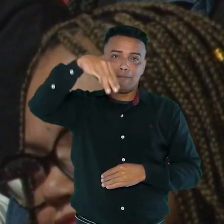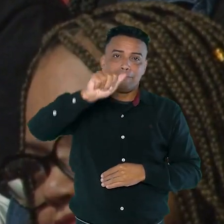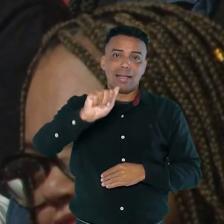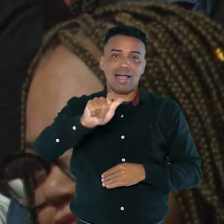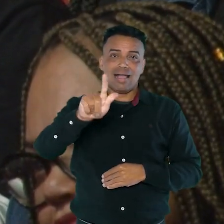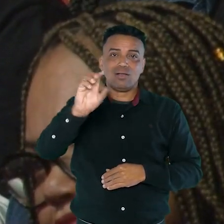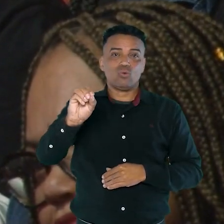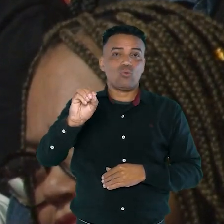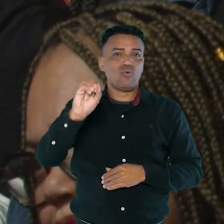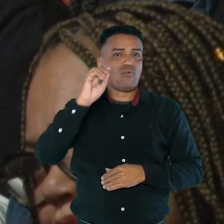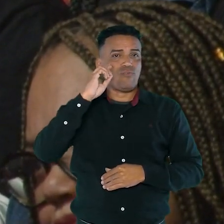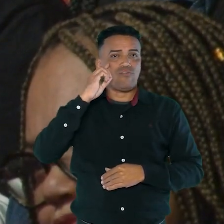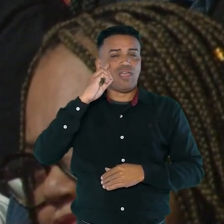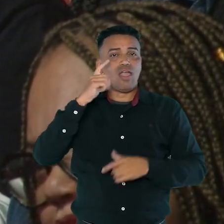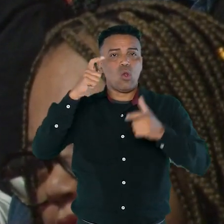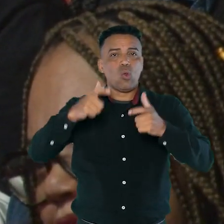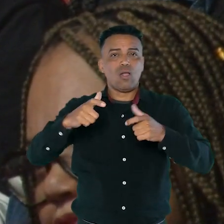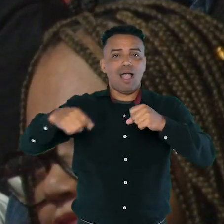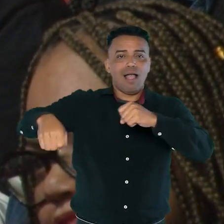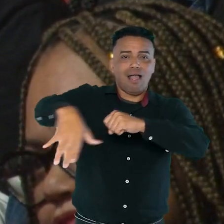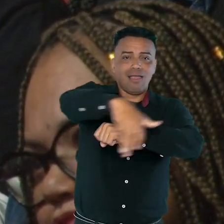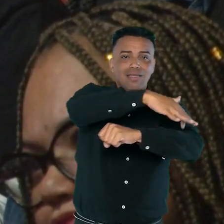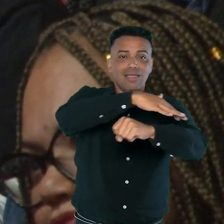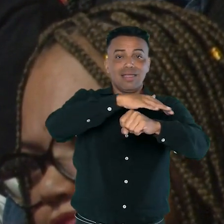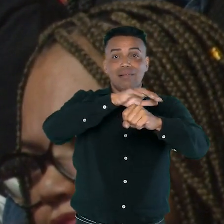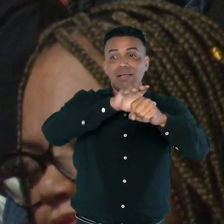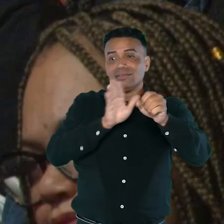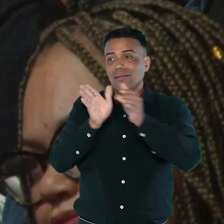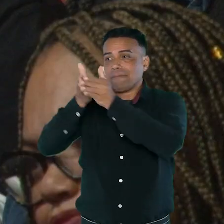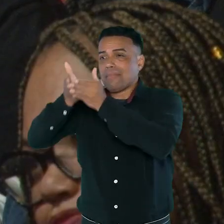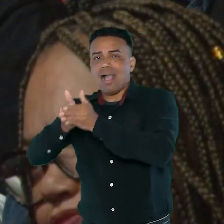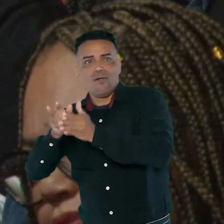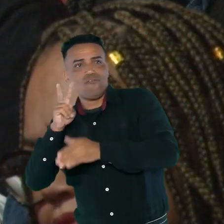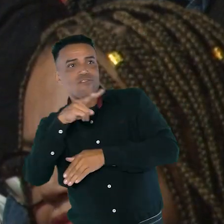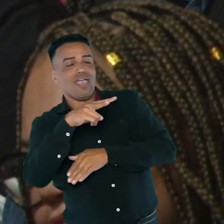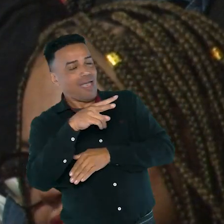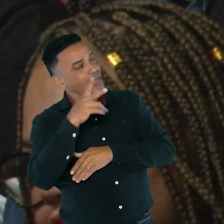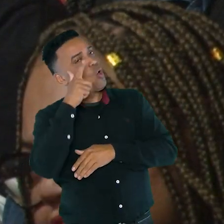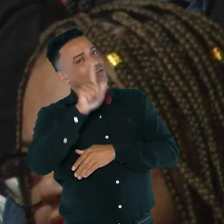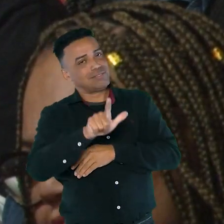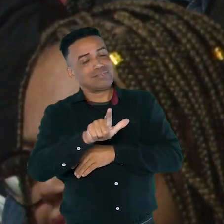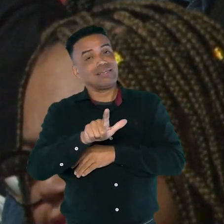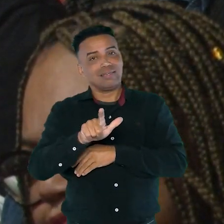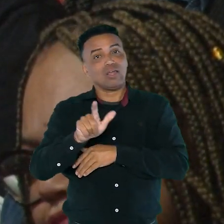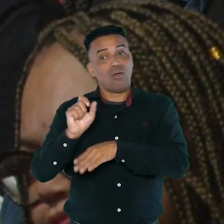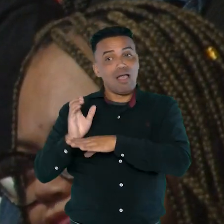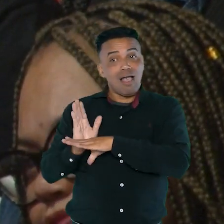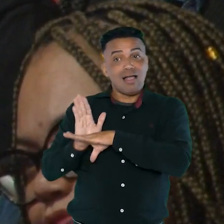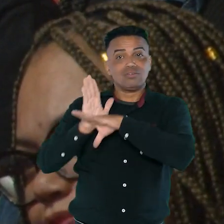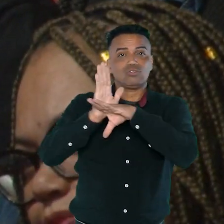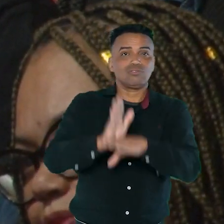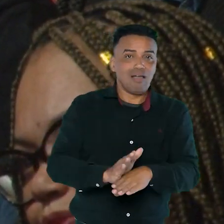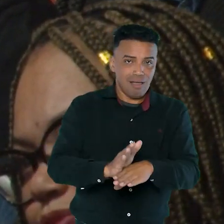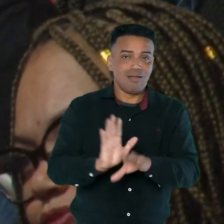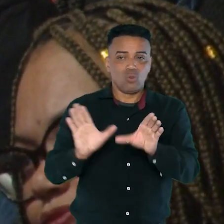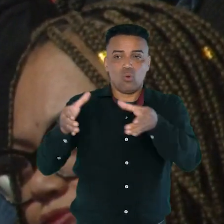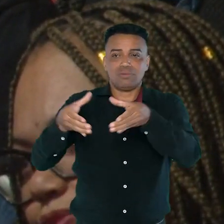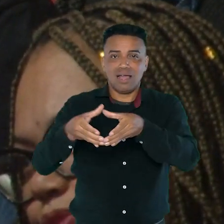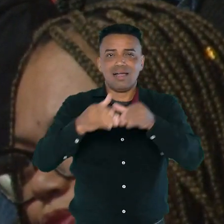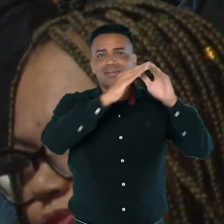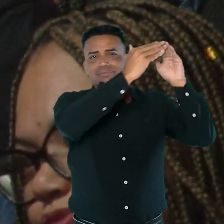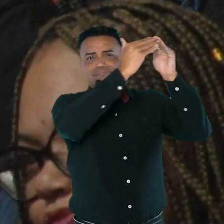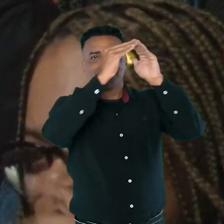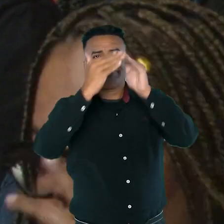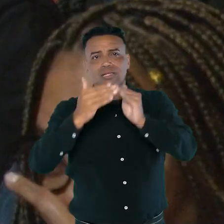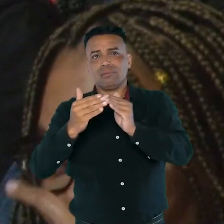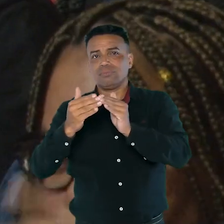ilha. Então, eu sinto como um dever cumprido de ter contribuído para a nossa comunidade, para a periferia,